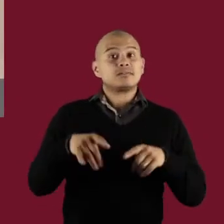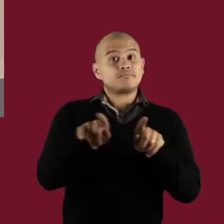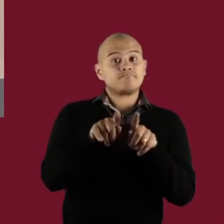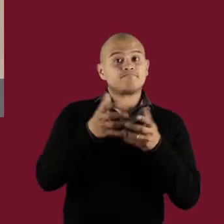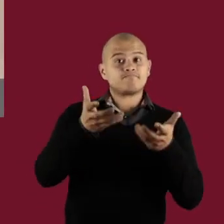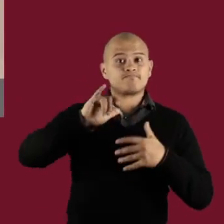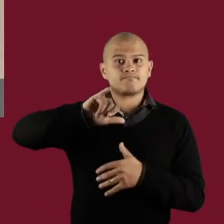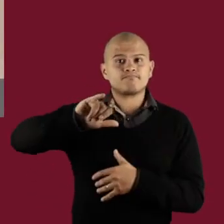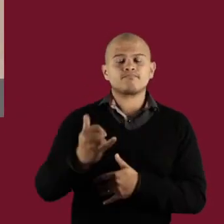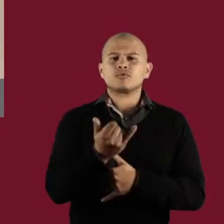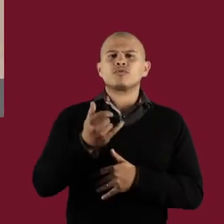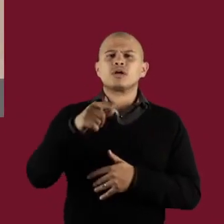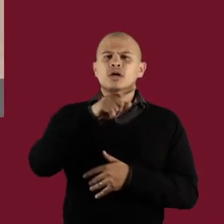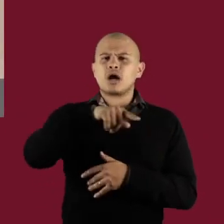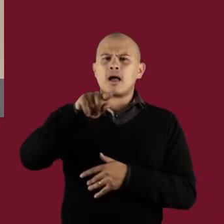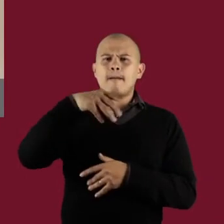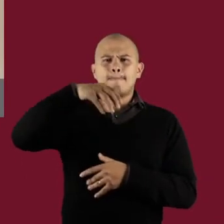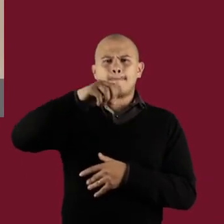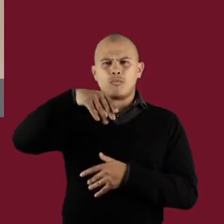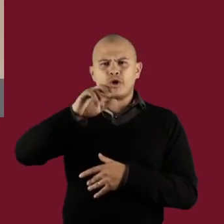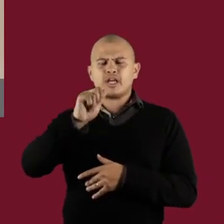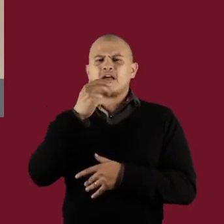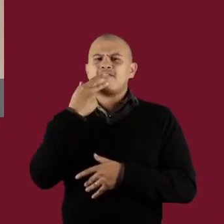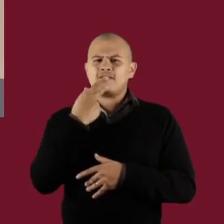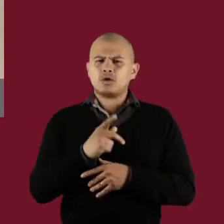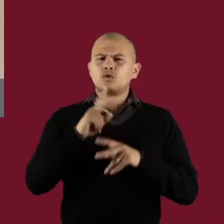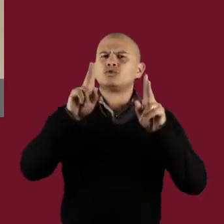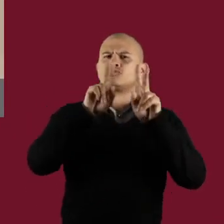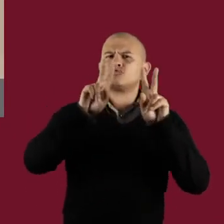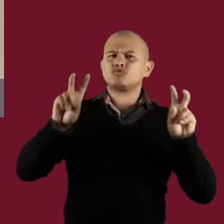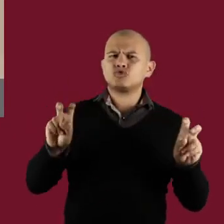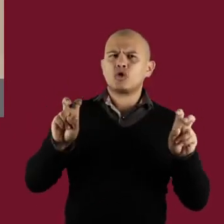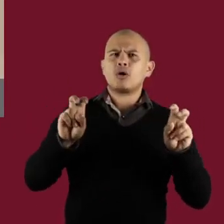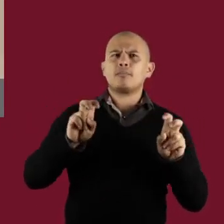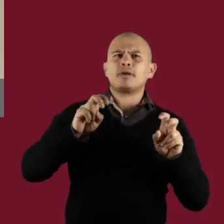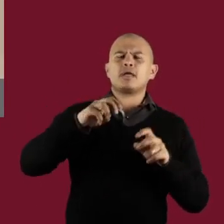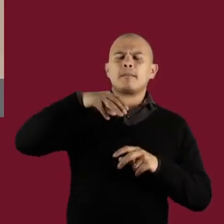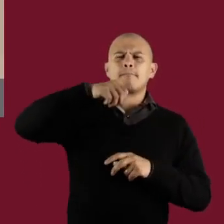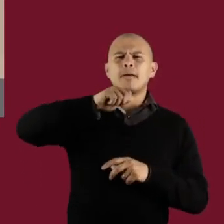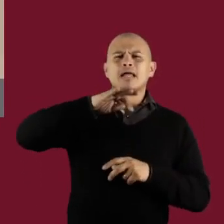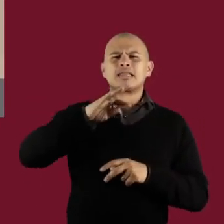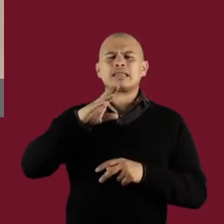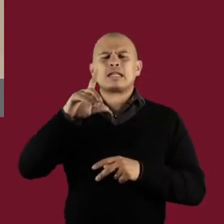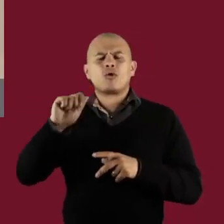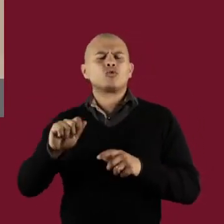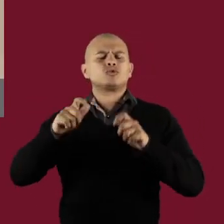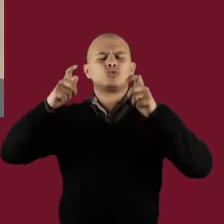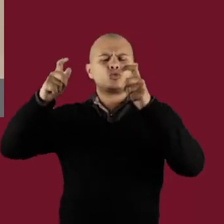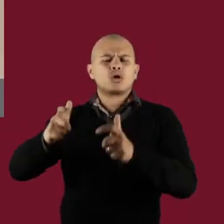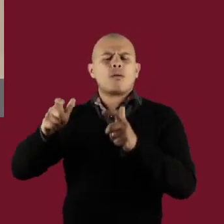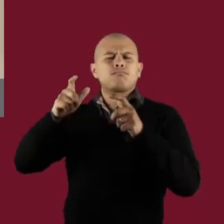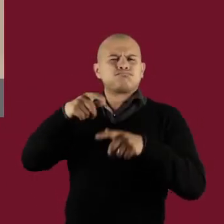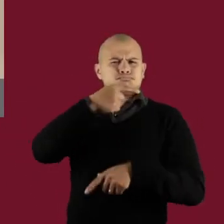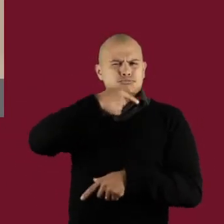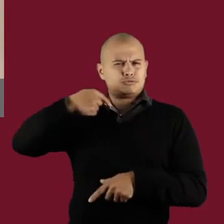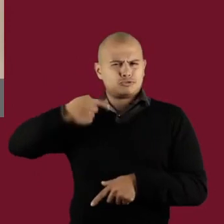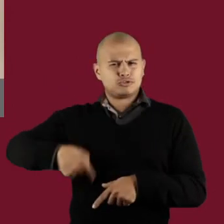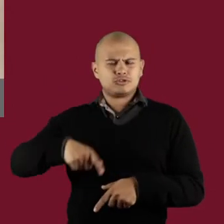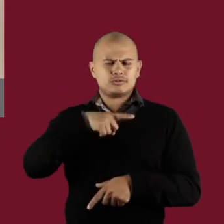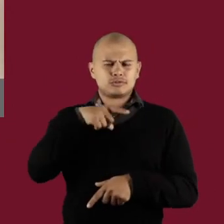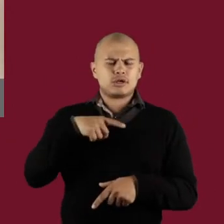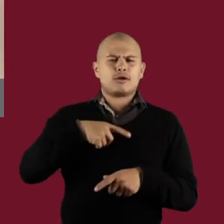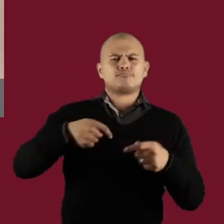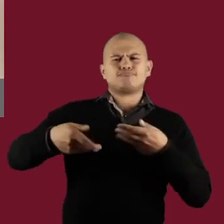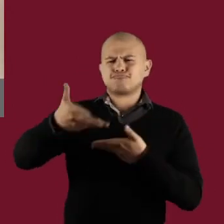vocês, a Mônica tocou no assunto de Macau como essa região administrativa especial da China, para abordar também um